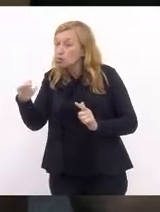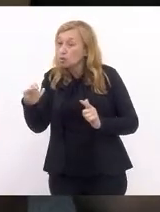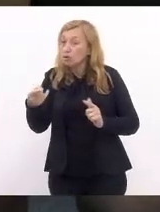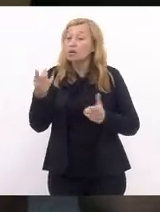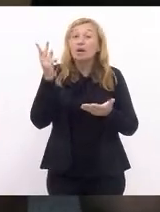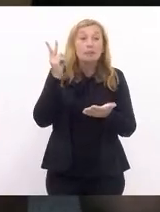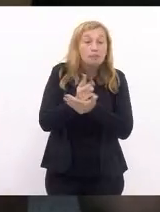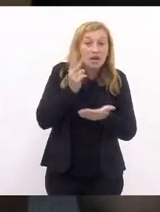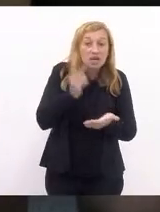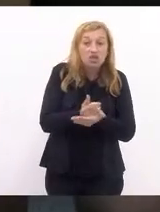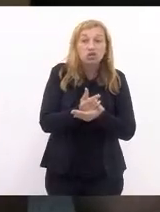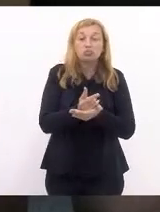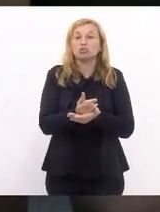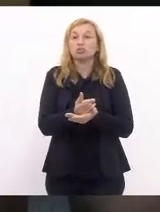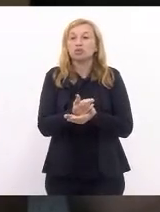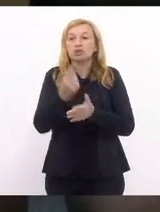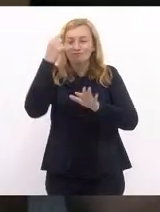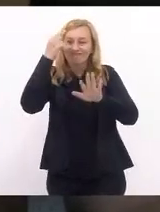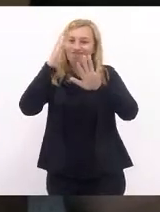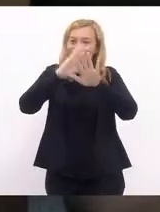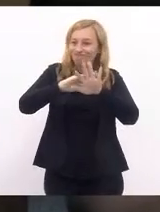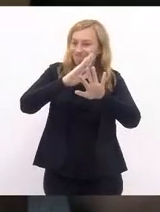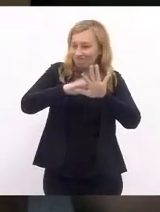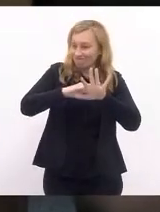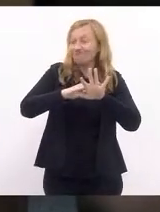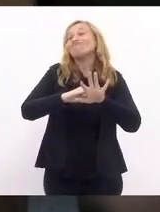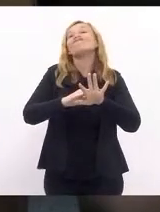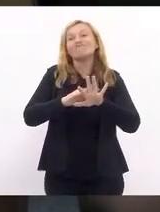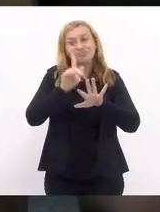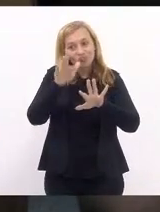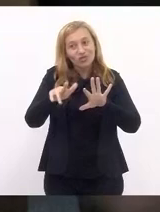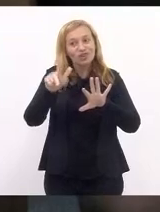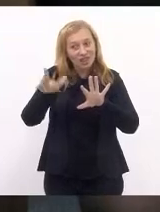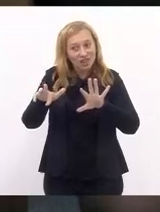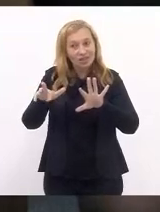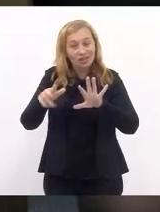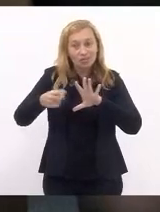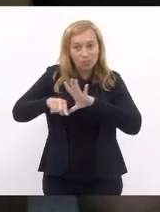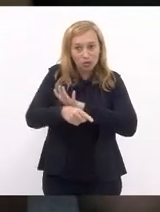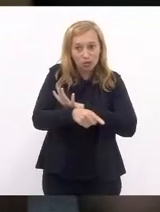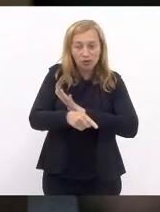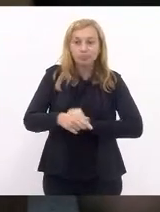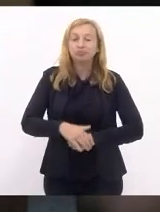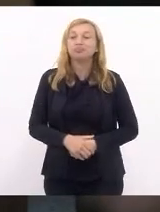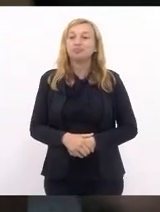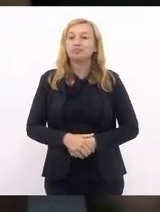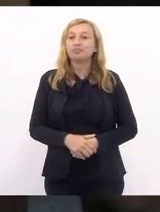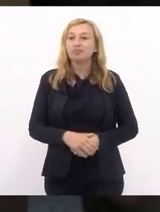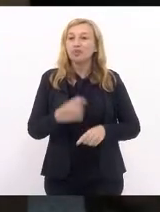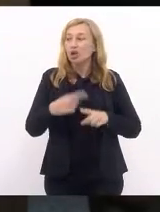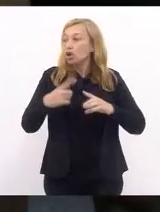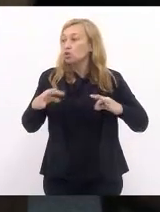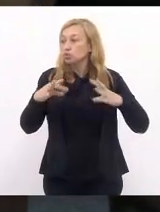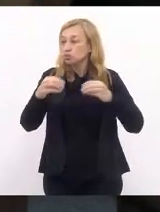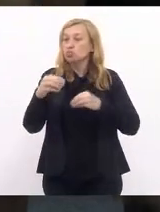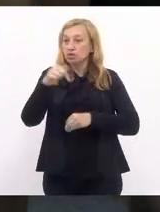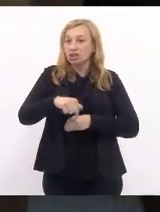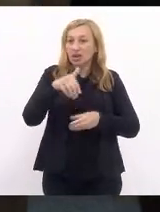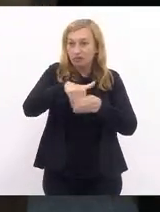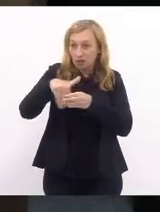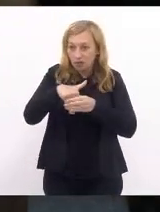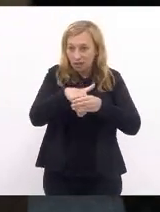mesmo que tenhamos divergências ideológicas Profundas porque tudo aqui a